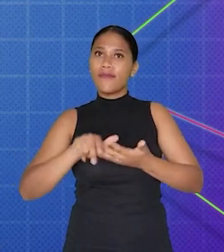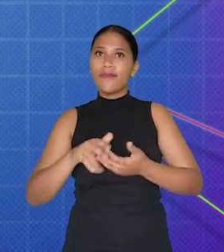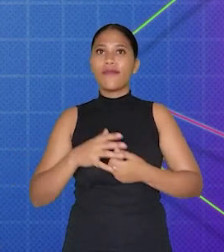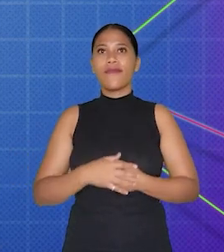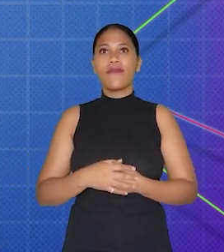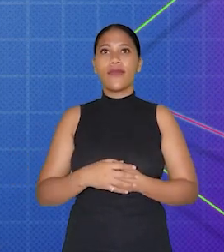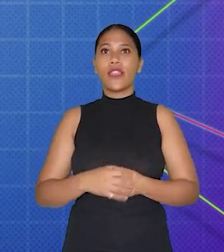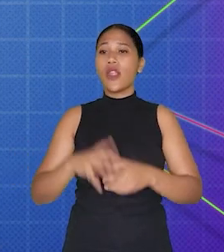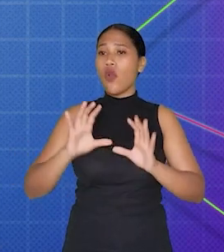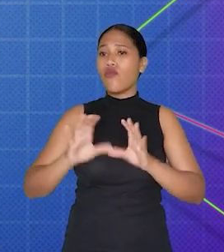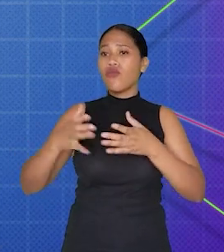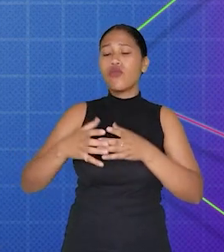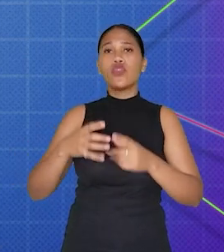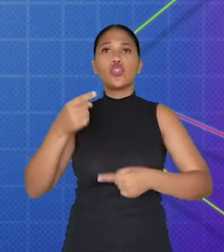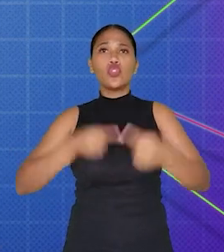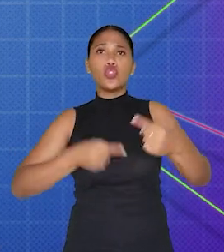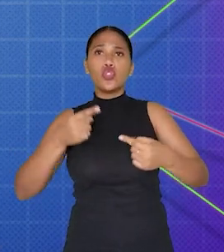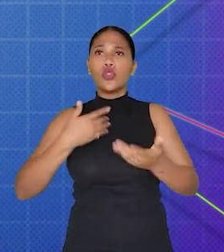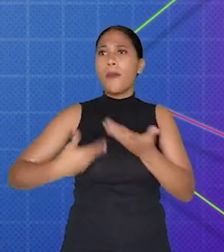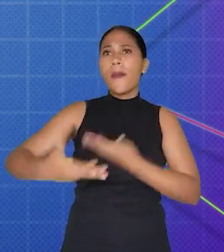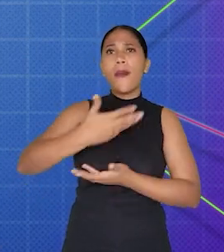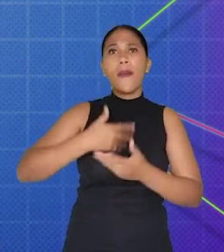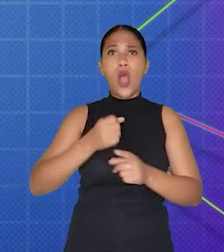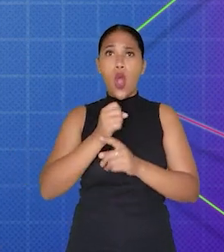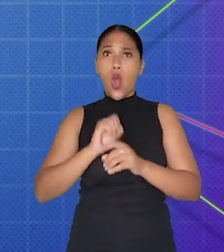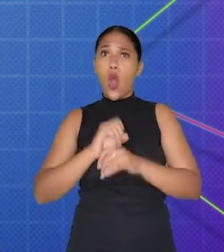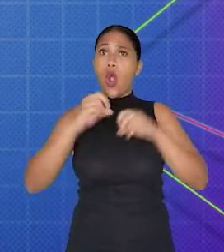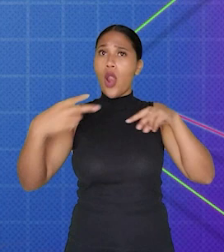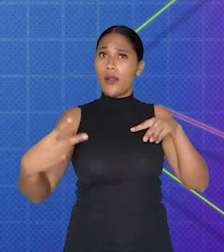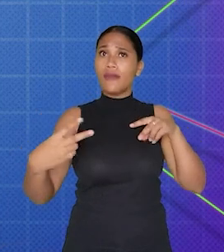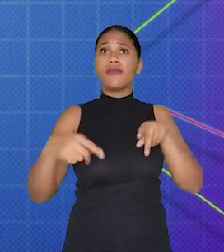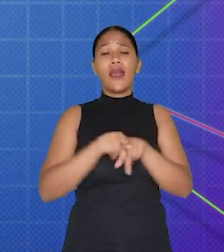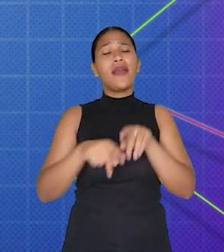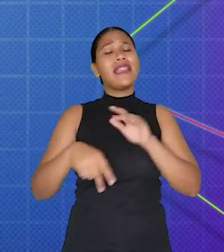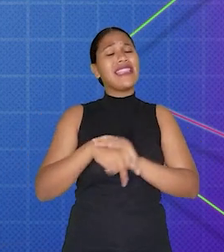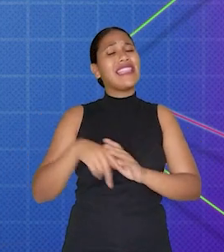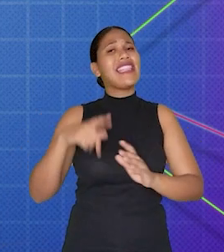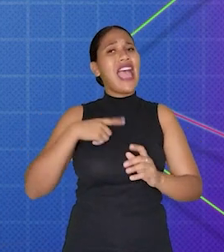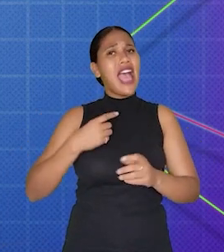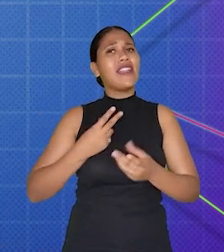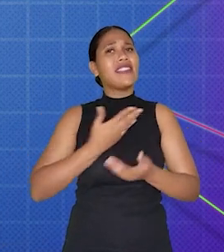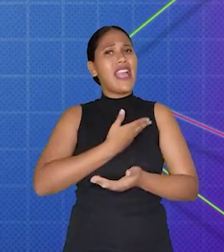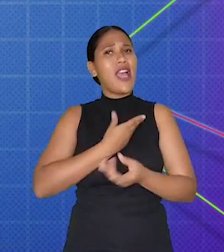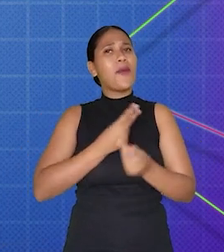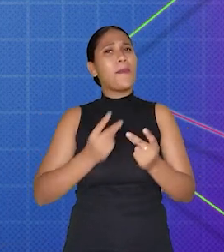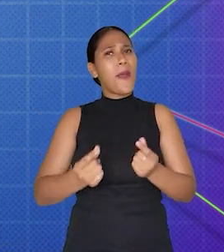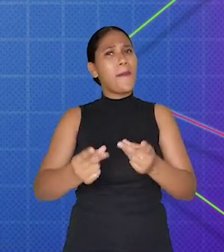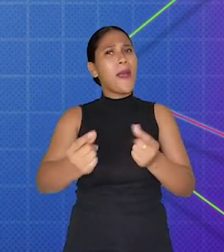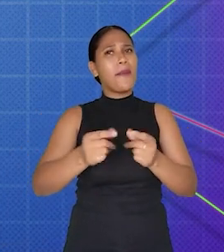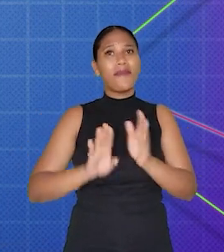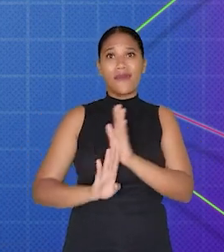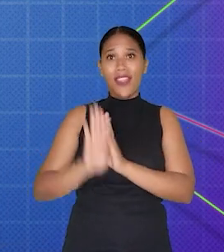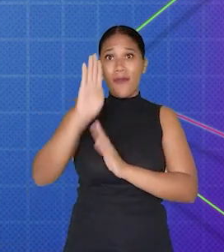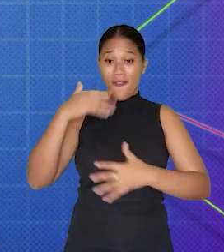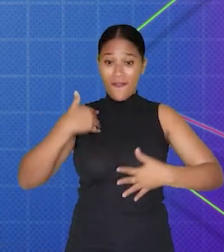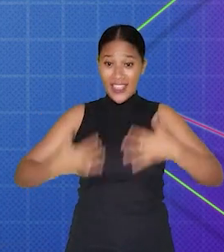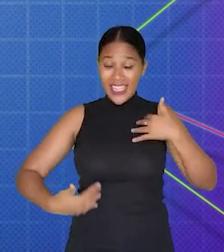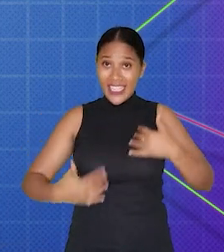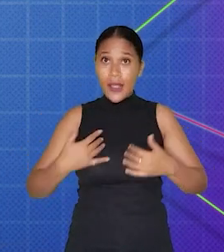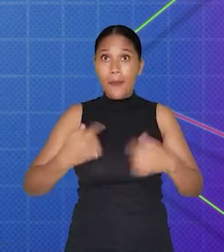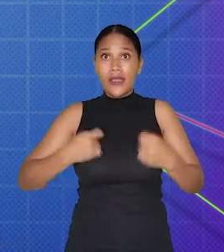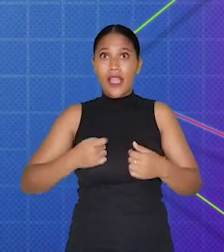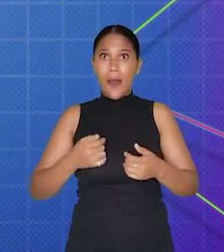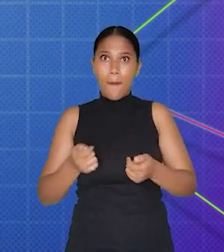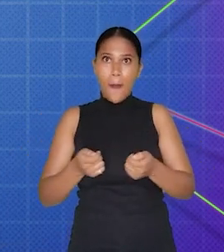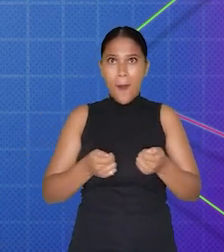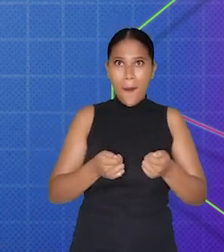jogos multiplayer online, fóruns e grupos de discussão online, e pode levar a amizades duradouras entre jogadores. Engajamento